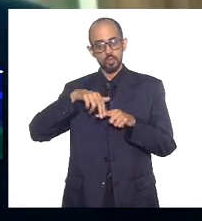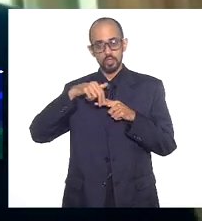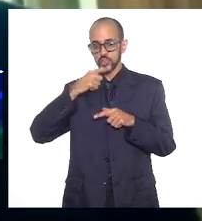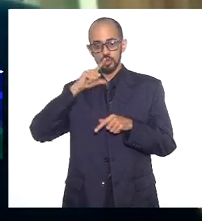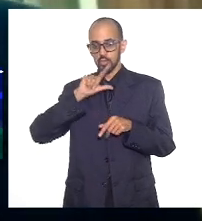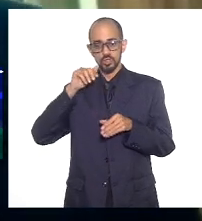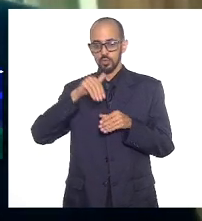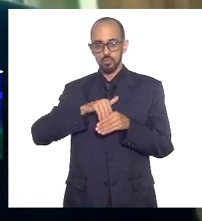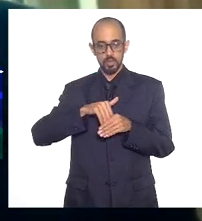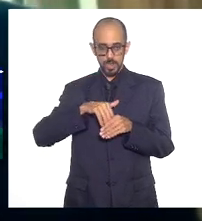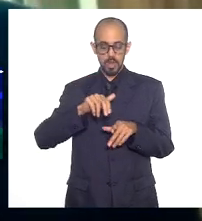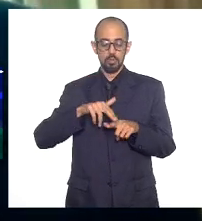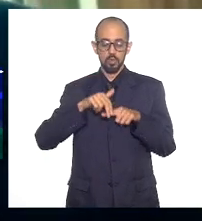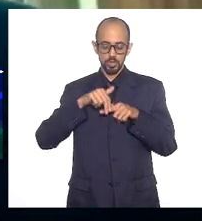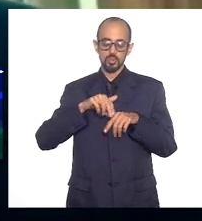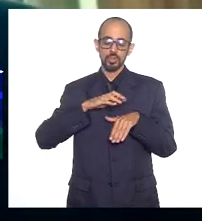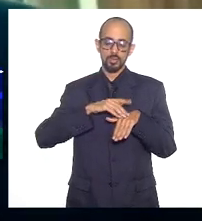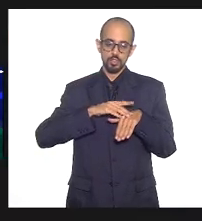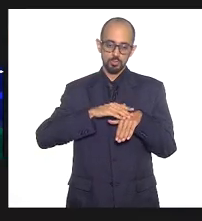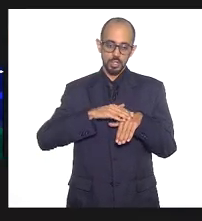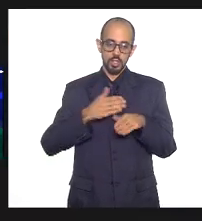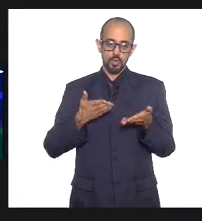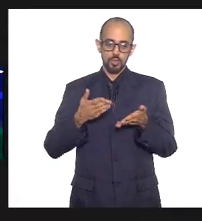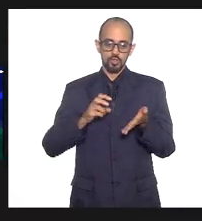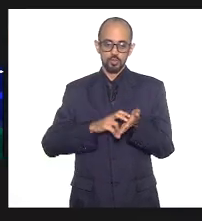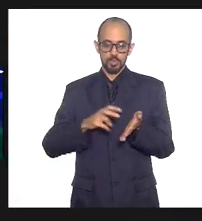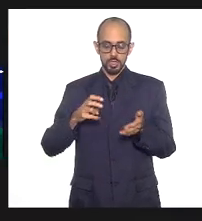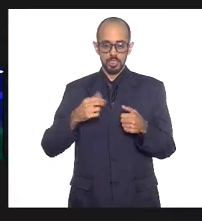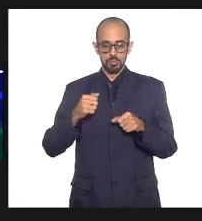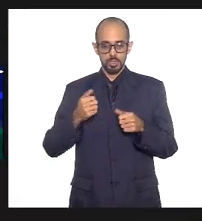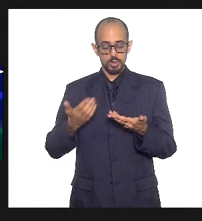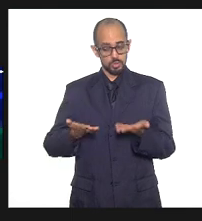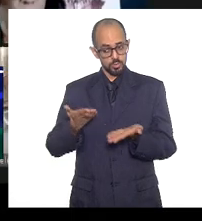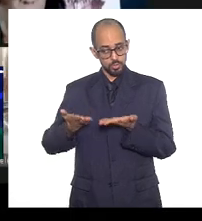ele esteve doente hoje pela manhã e requer cuidado